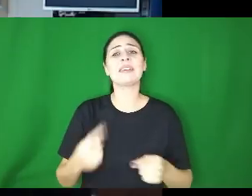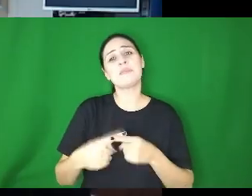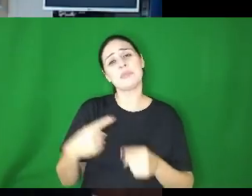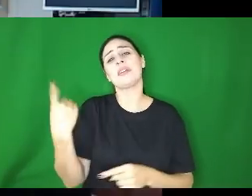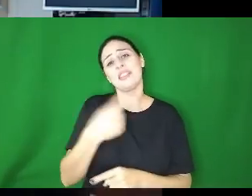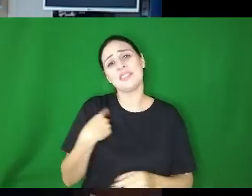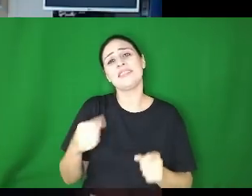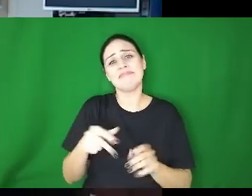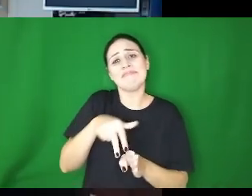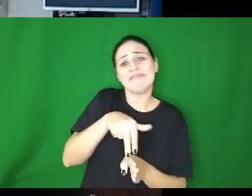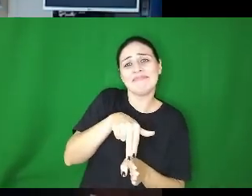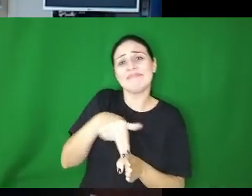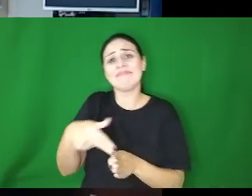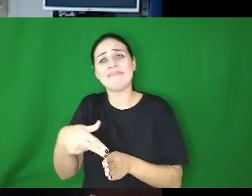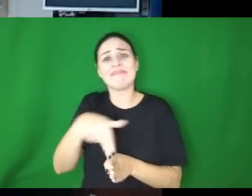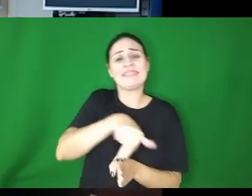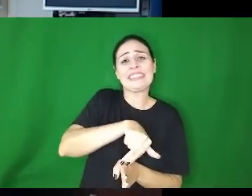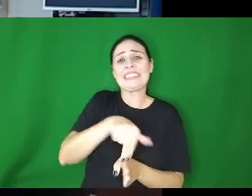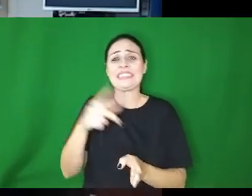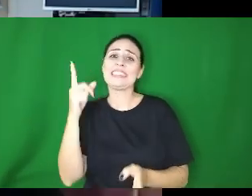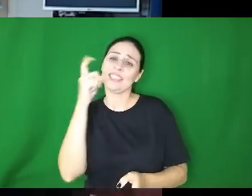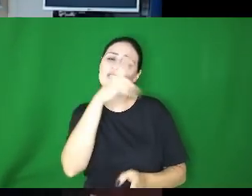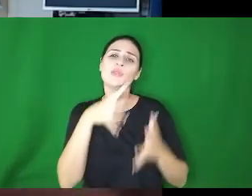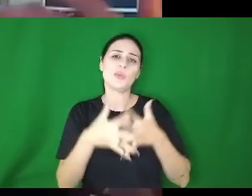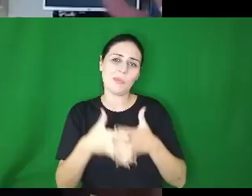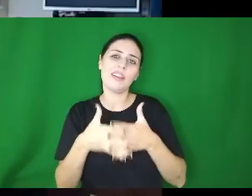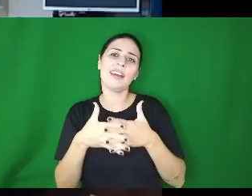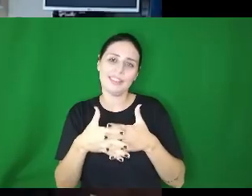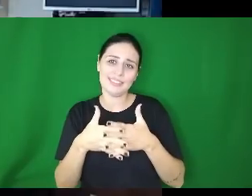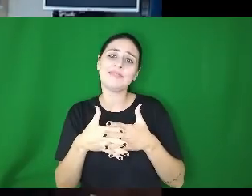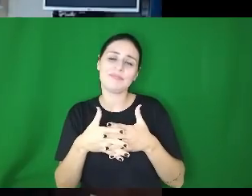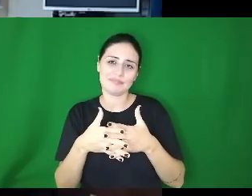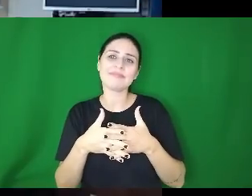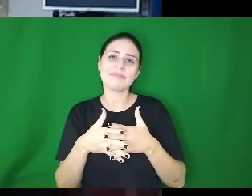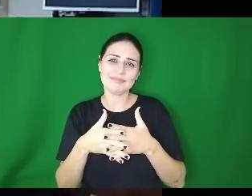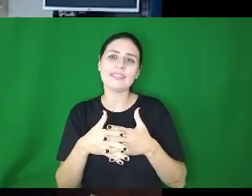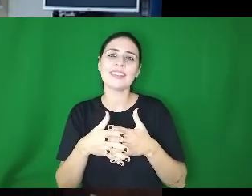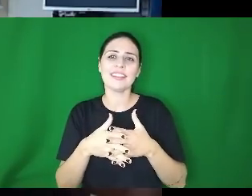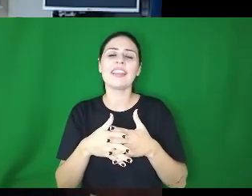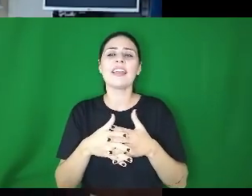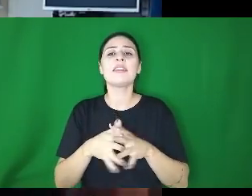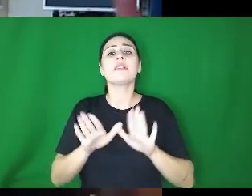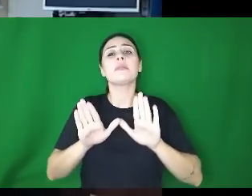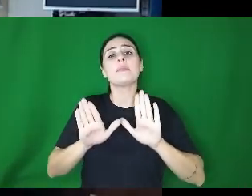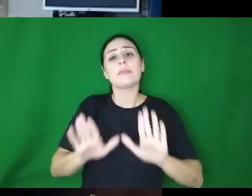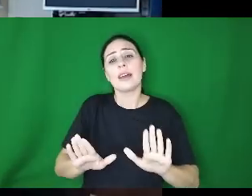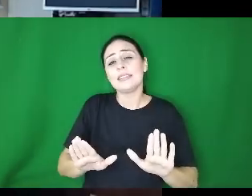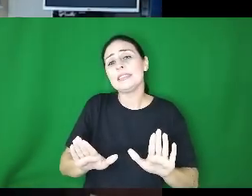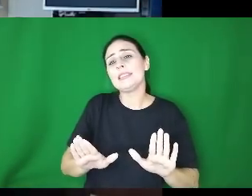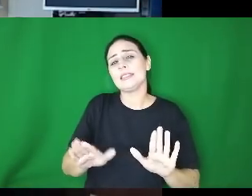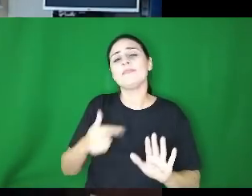gente defende tanto na pedagogia histórico-crítica, né, desse trabalho, da importância do trabalho dos conteúdos historicamente produzidos